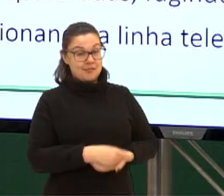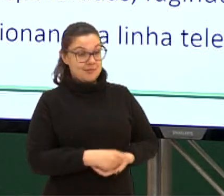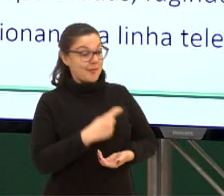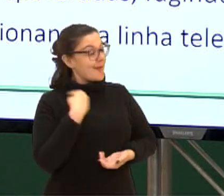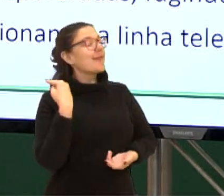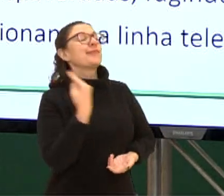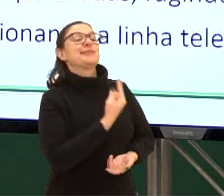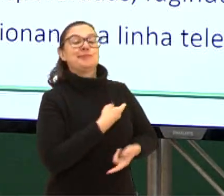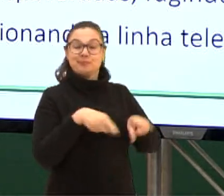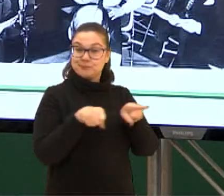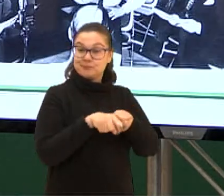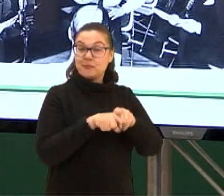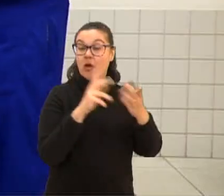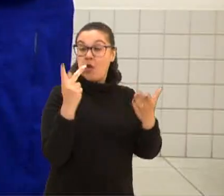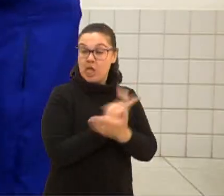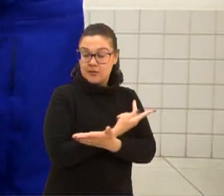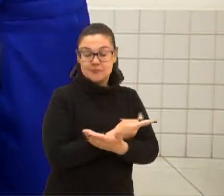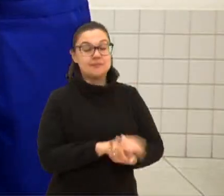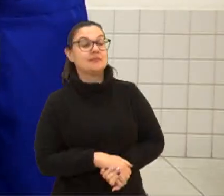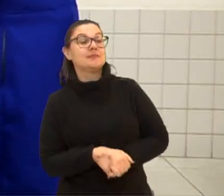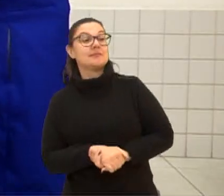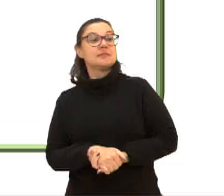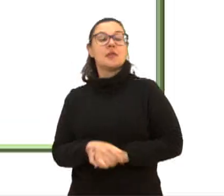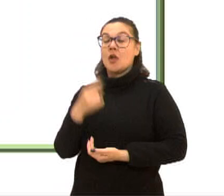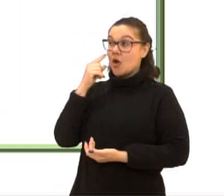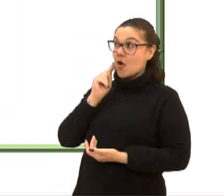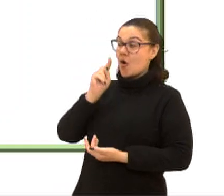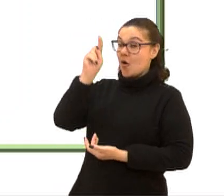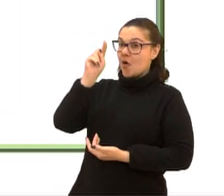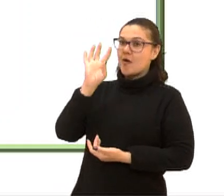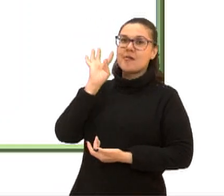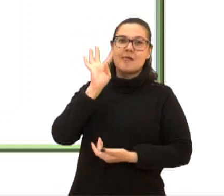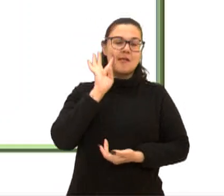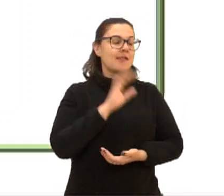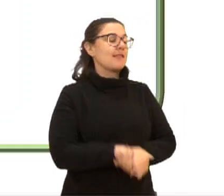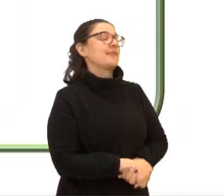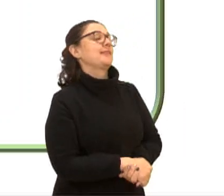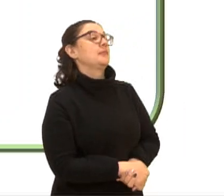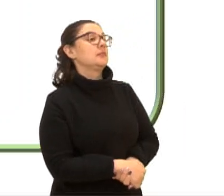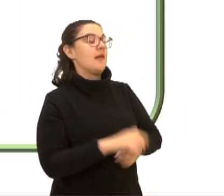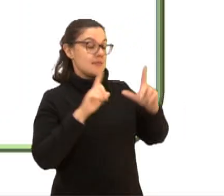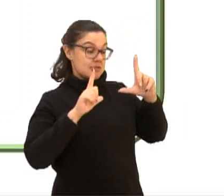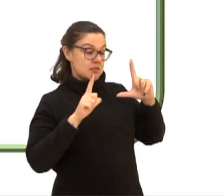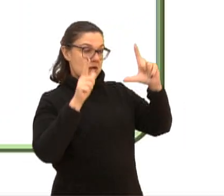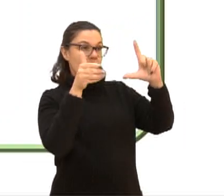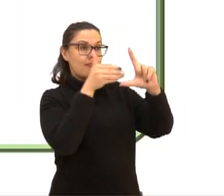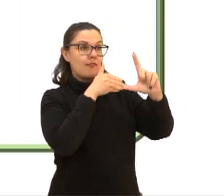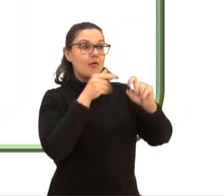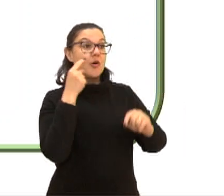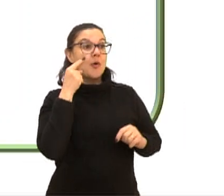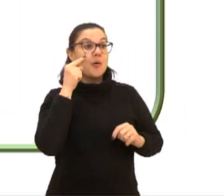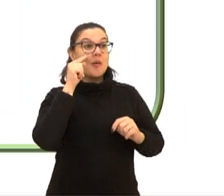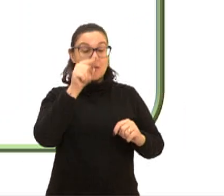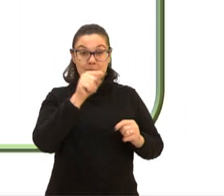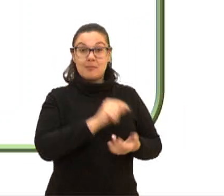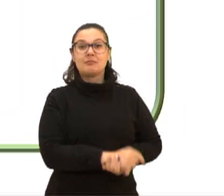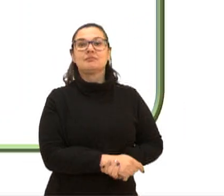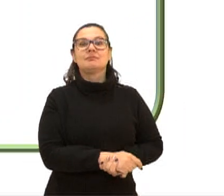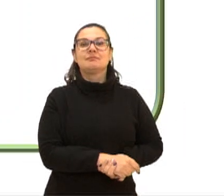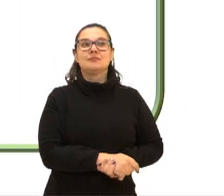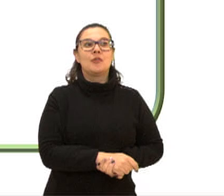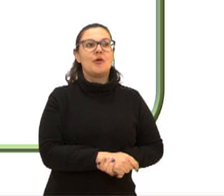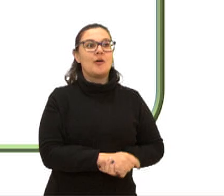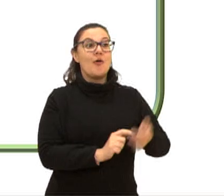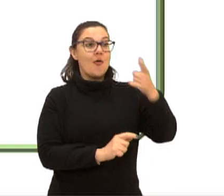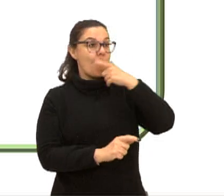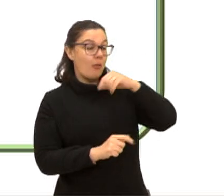também acaba se enganando. Vamos adiante? Com certeza, vamos lá. Olha essa fotografia aqui interessante, que é uma fotografia desse programa do Orson Welles. Tem aqui